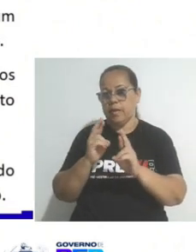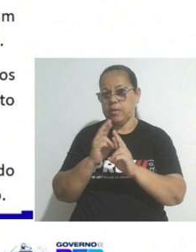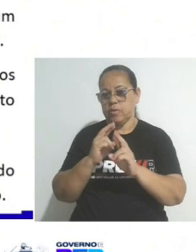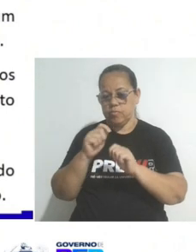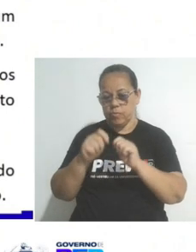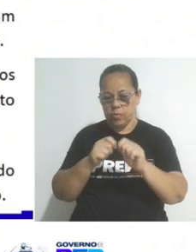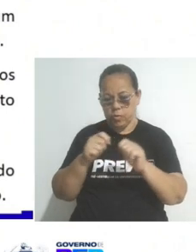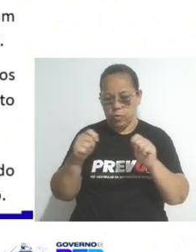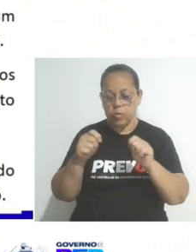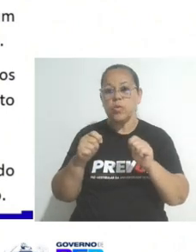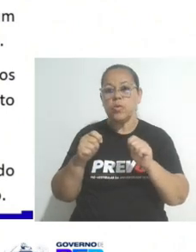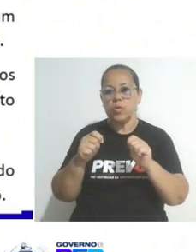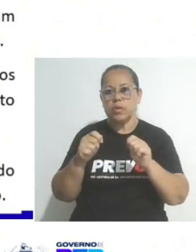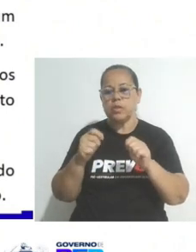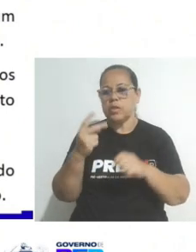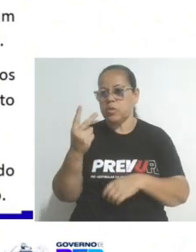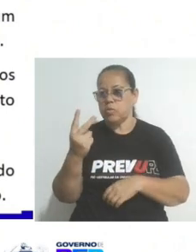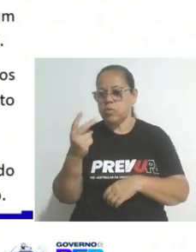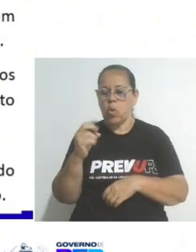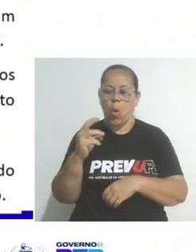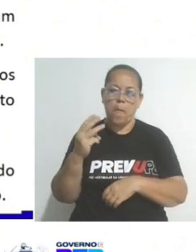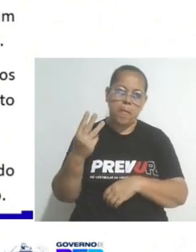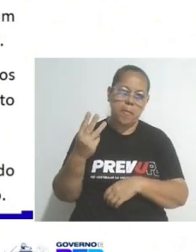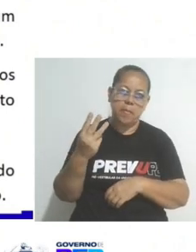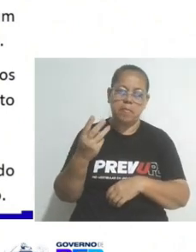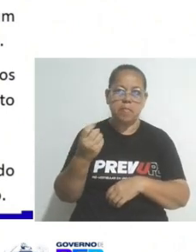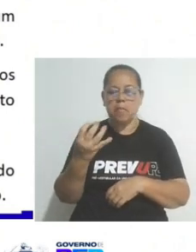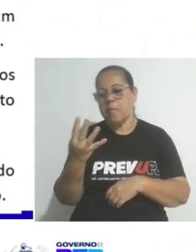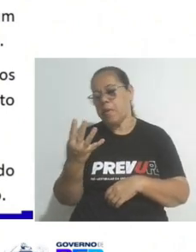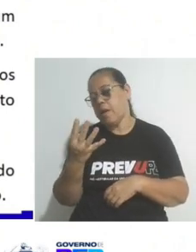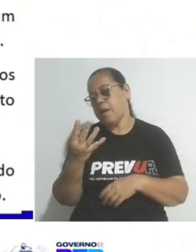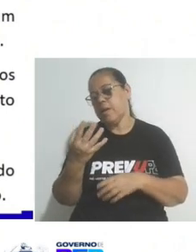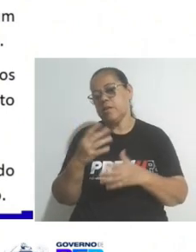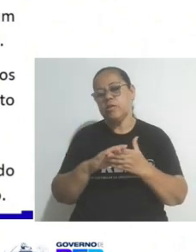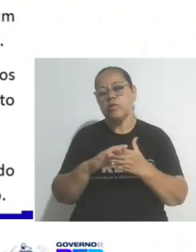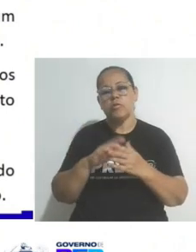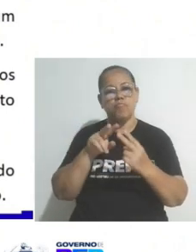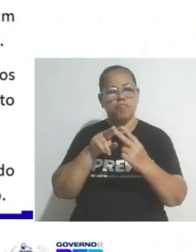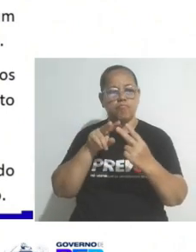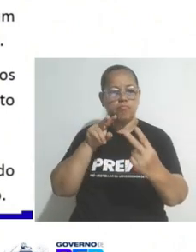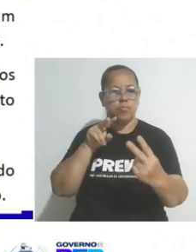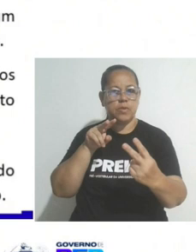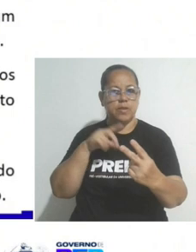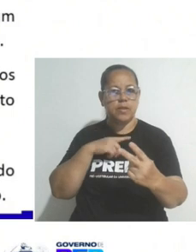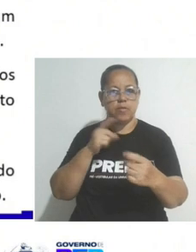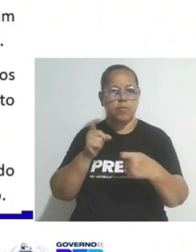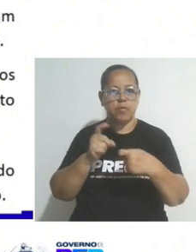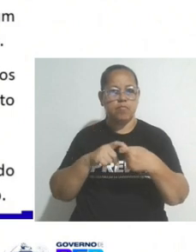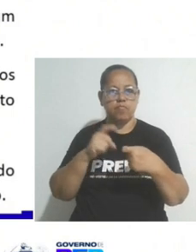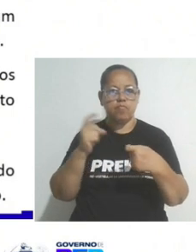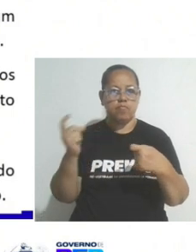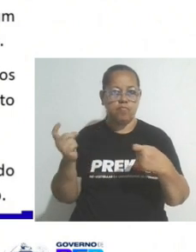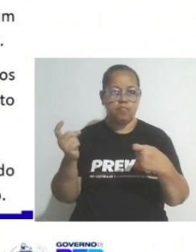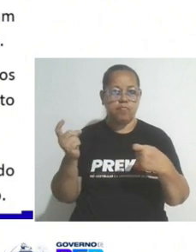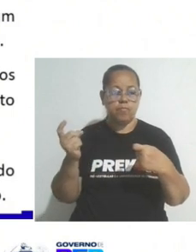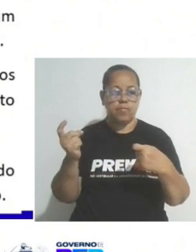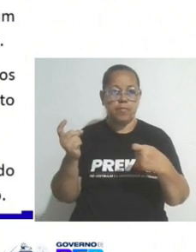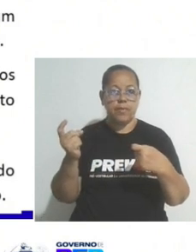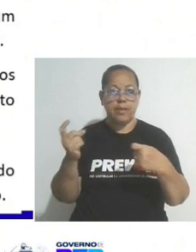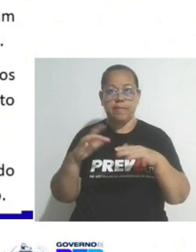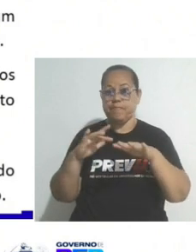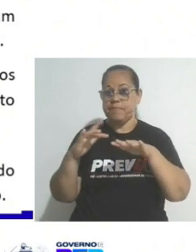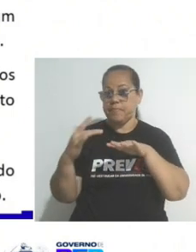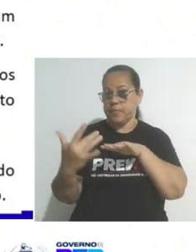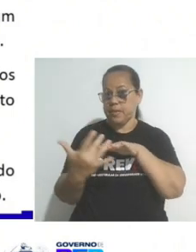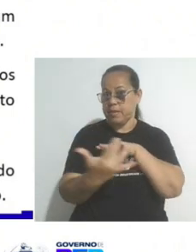que vinculam duas ou mais esferas virtualmente desconectadas as redes